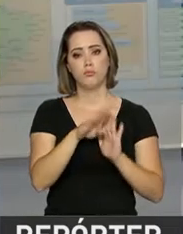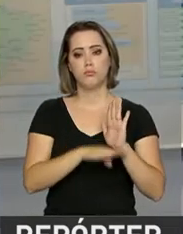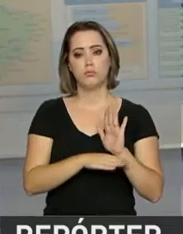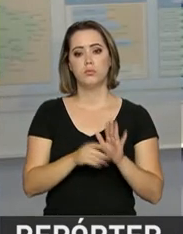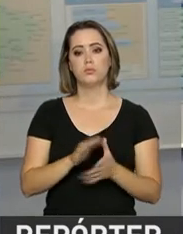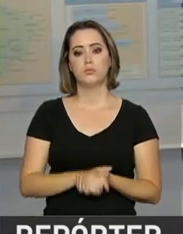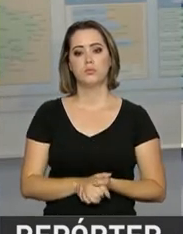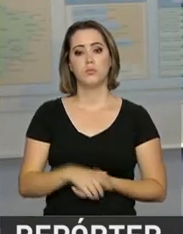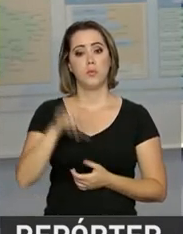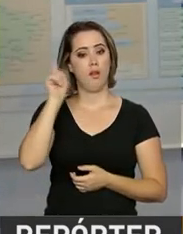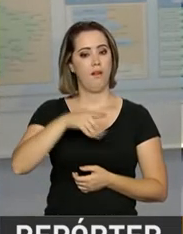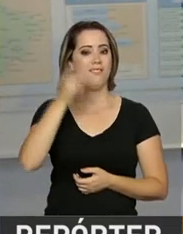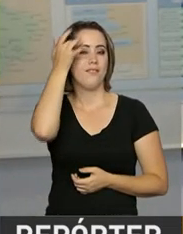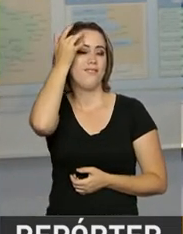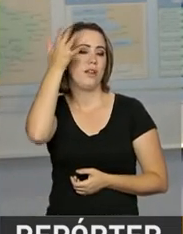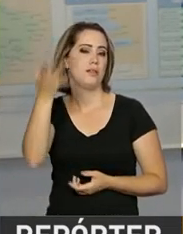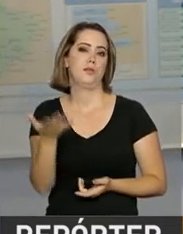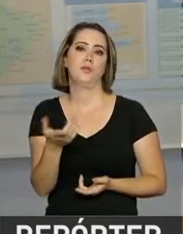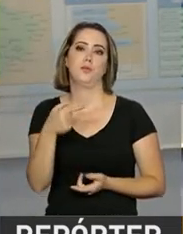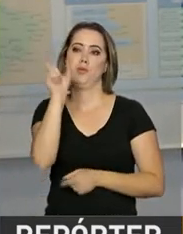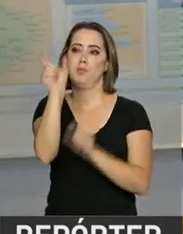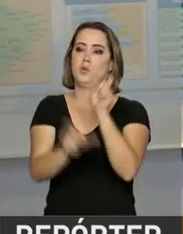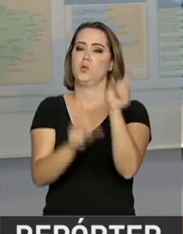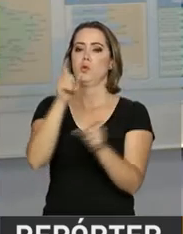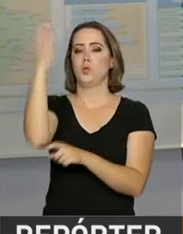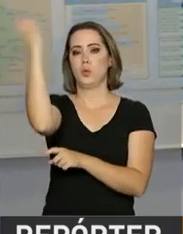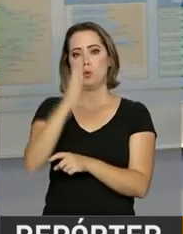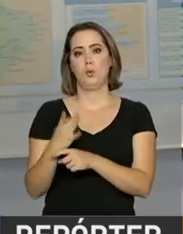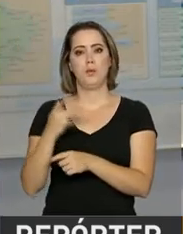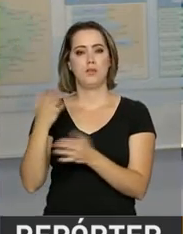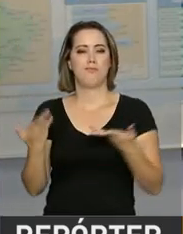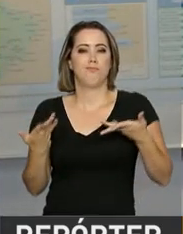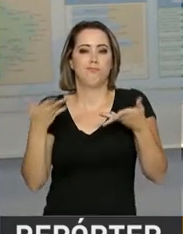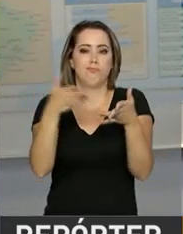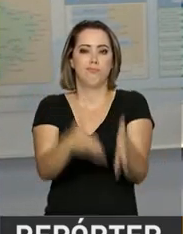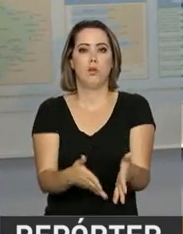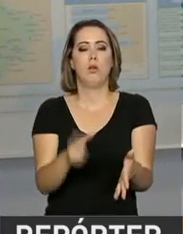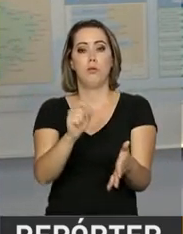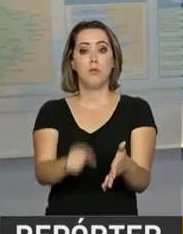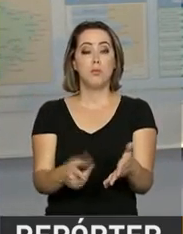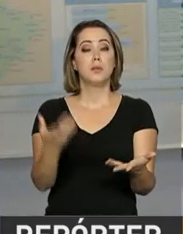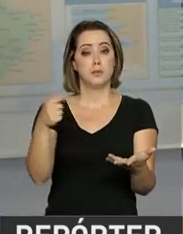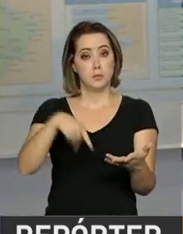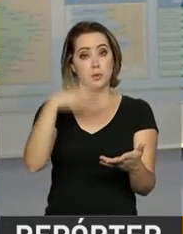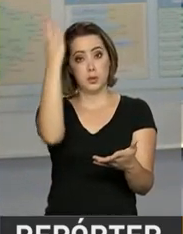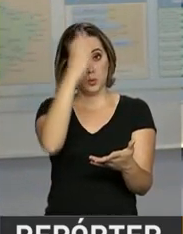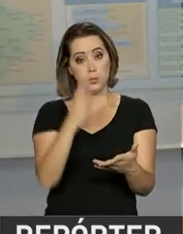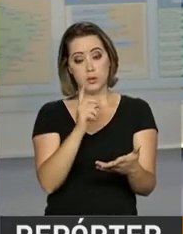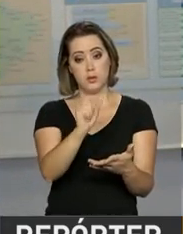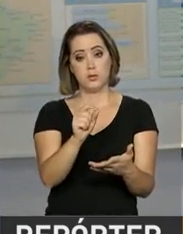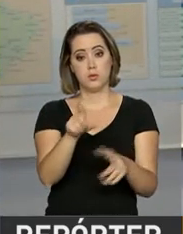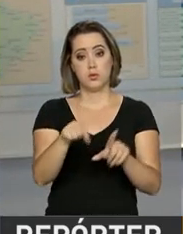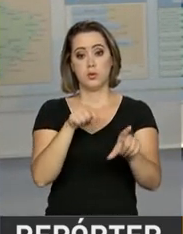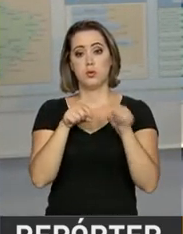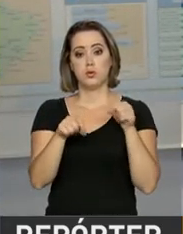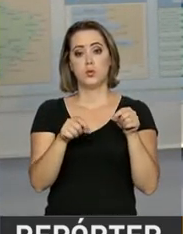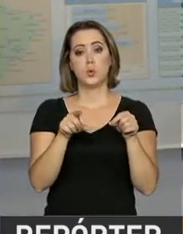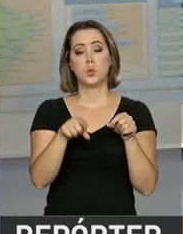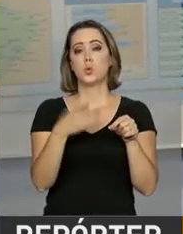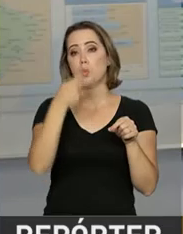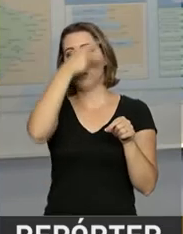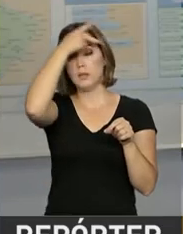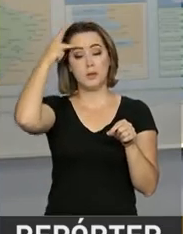facilita a ao cidadão brasileiro participar do processo democrático no brasil escolher o seu candidato